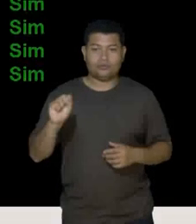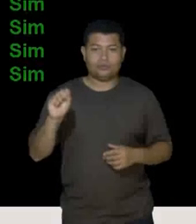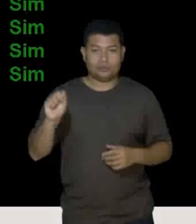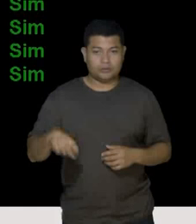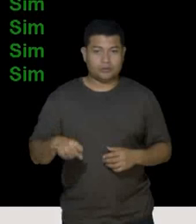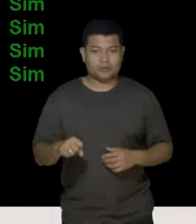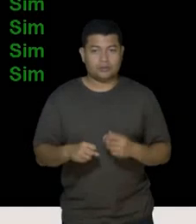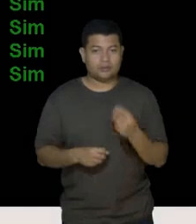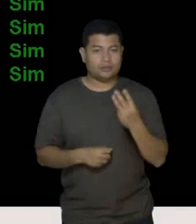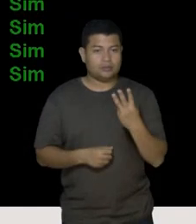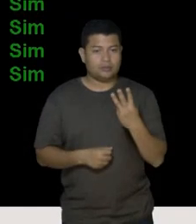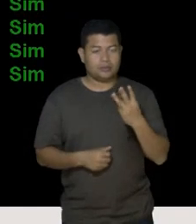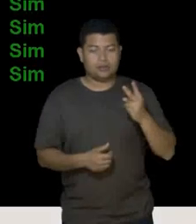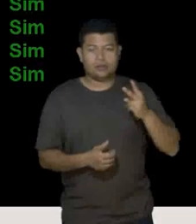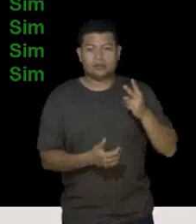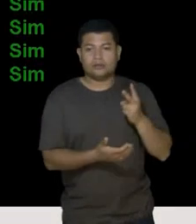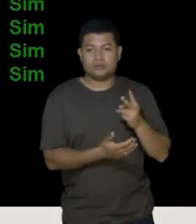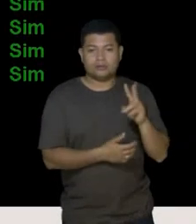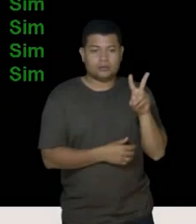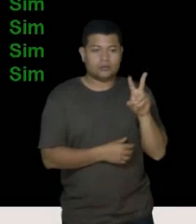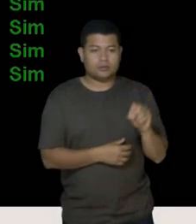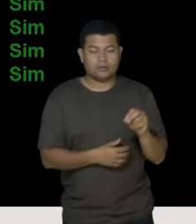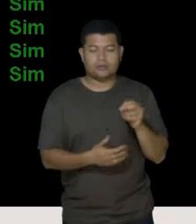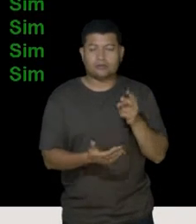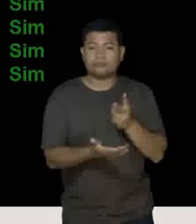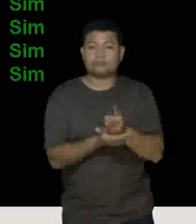não, está mantido o veto.